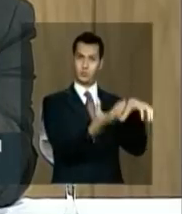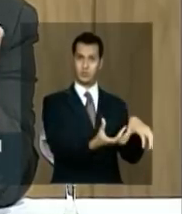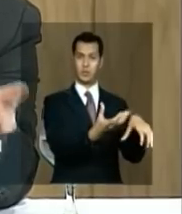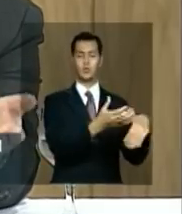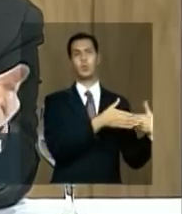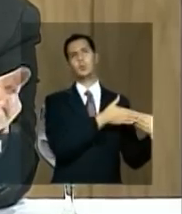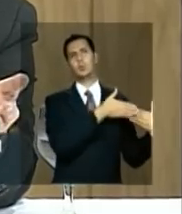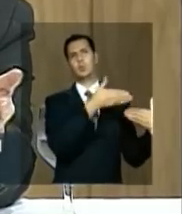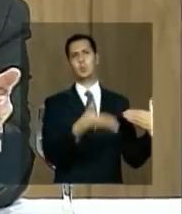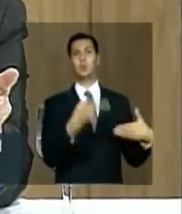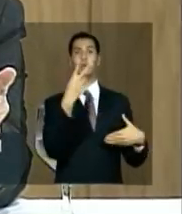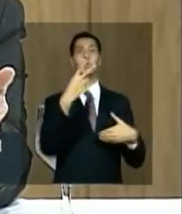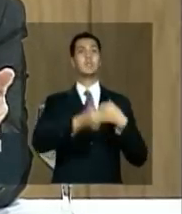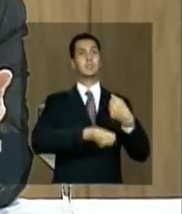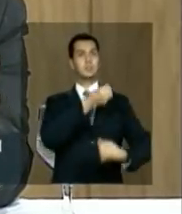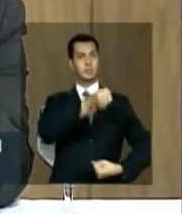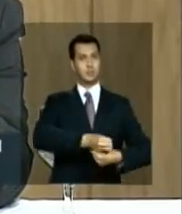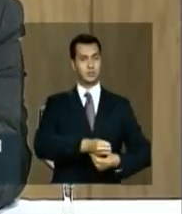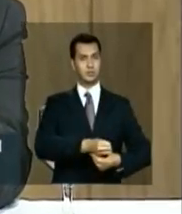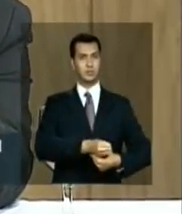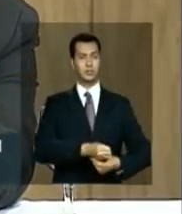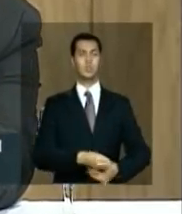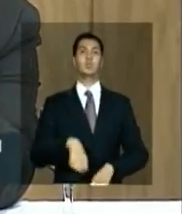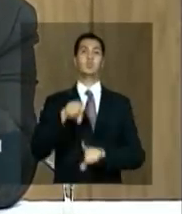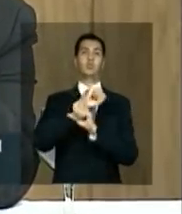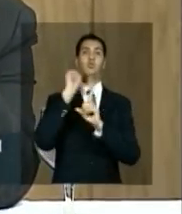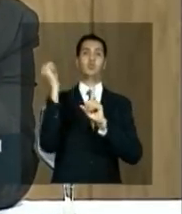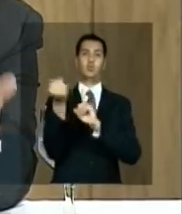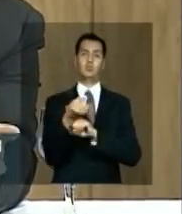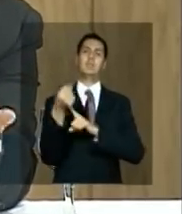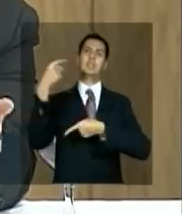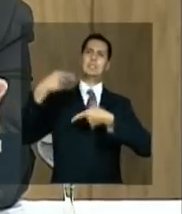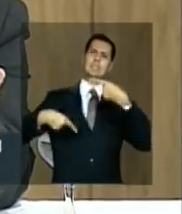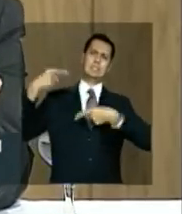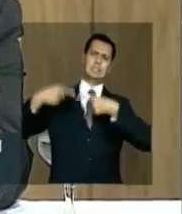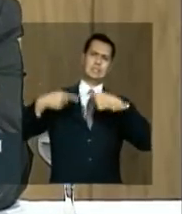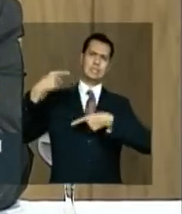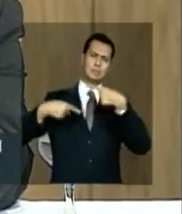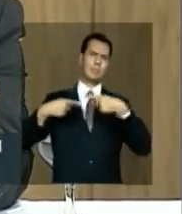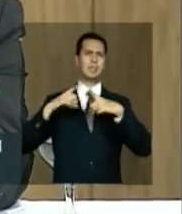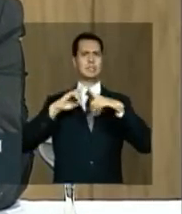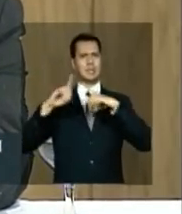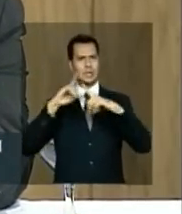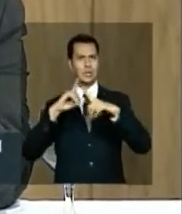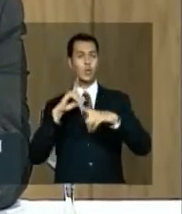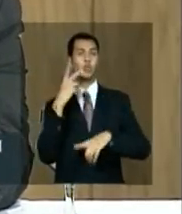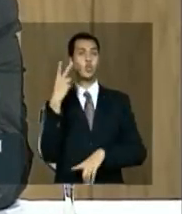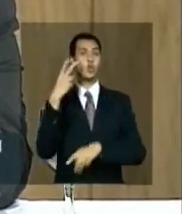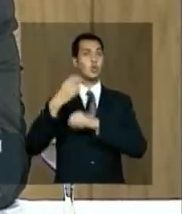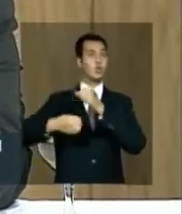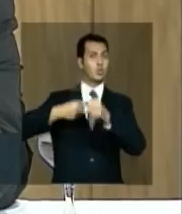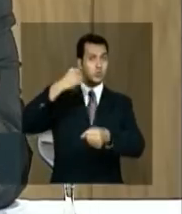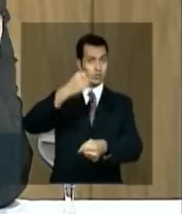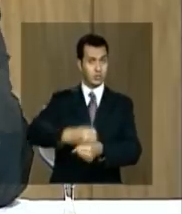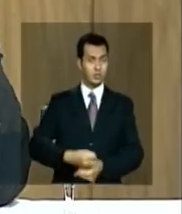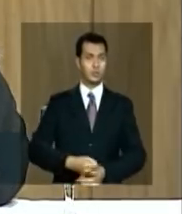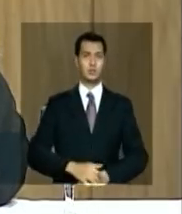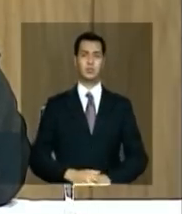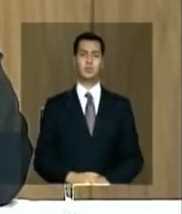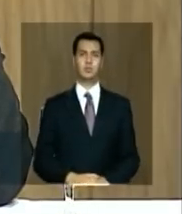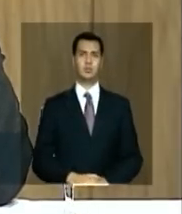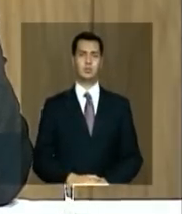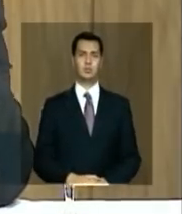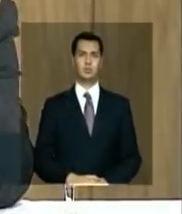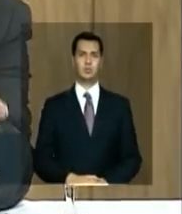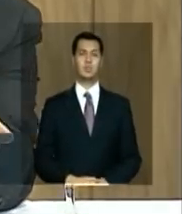há mais de 2 anos que a sociedade debate há mais de 2 anos e quando existe a